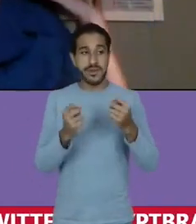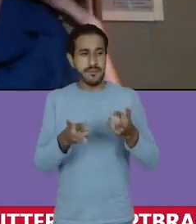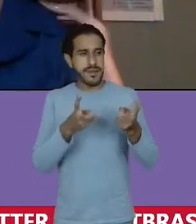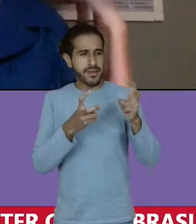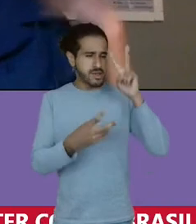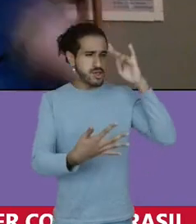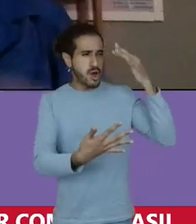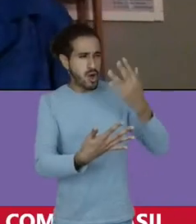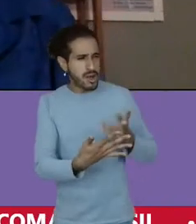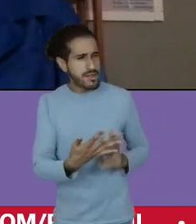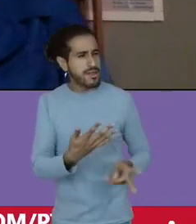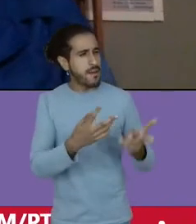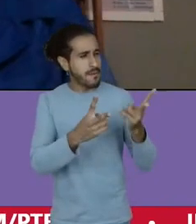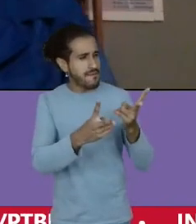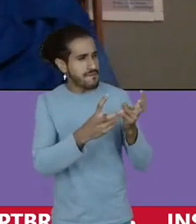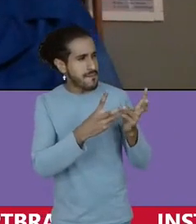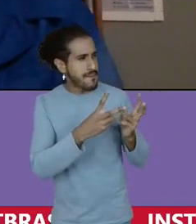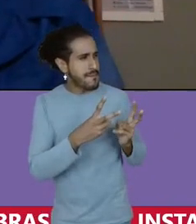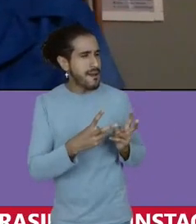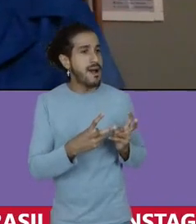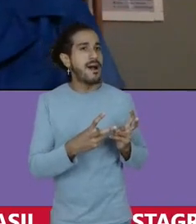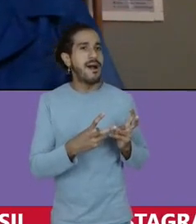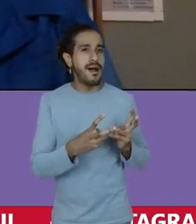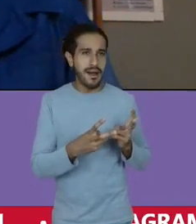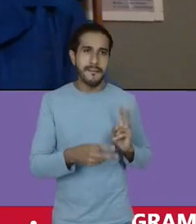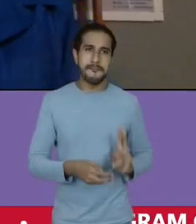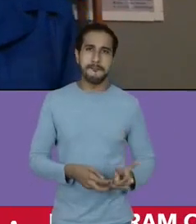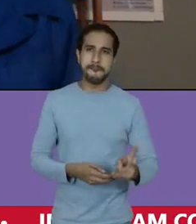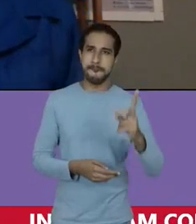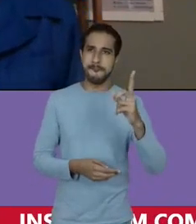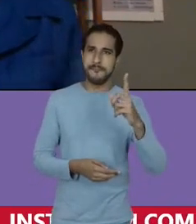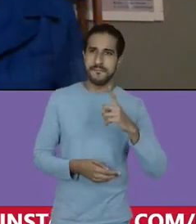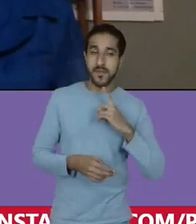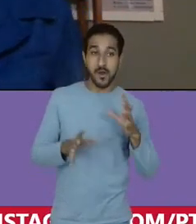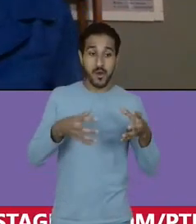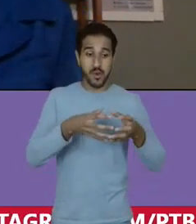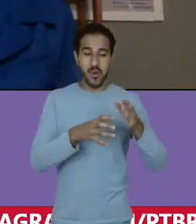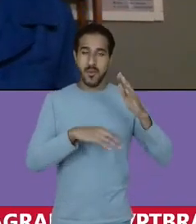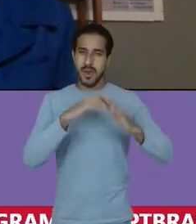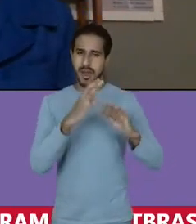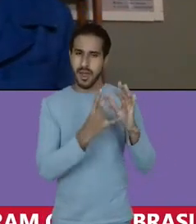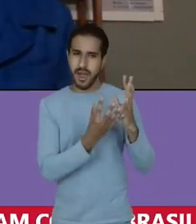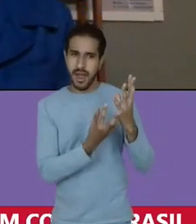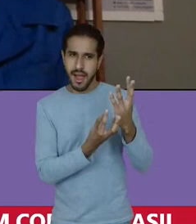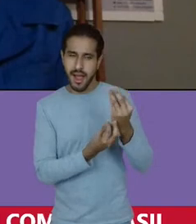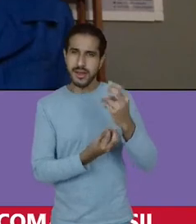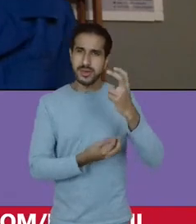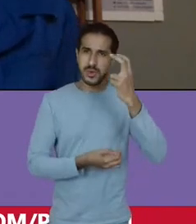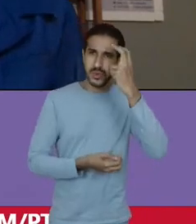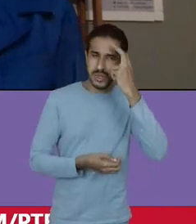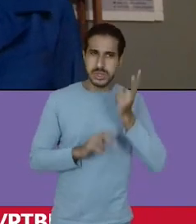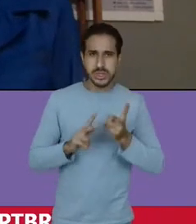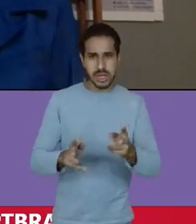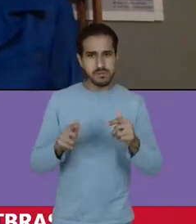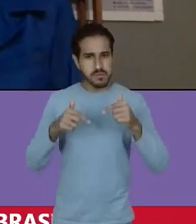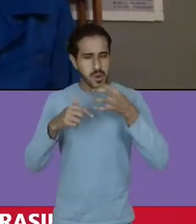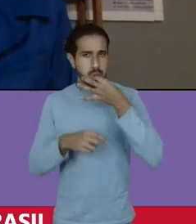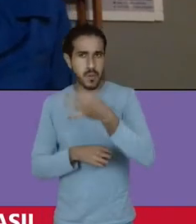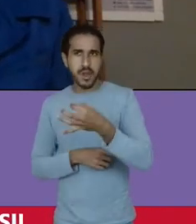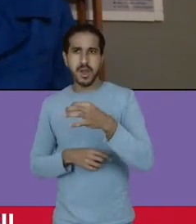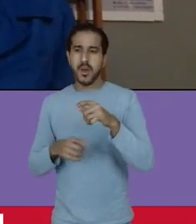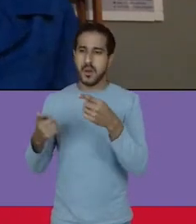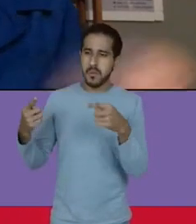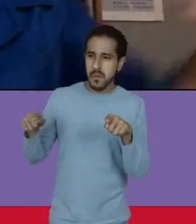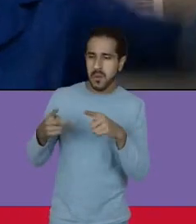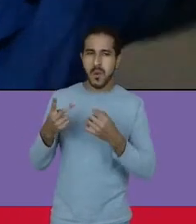na história que sempre tem a classe da cultura, a classe artística se posicionando, seja por